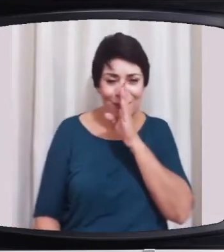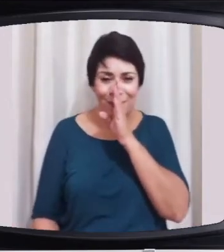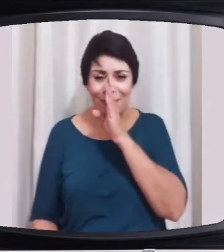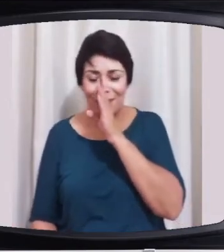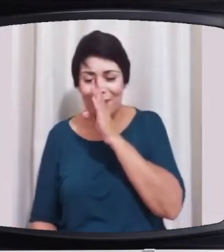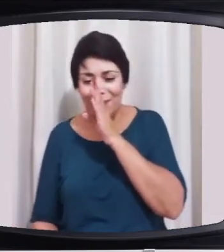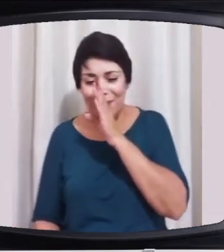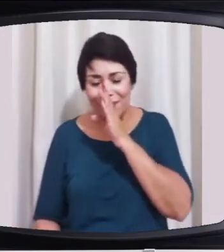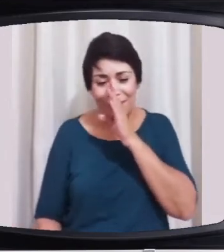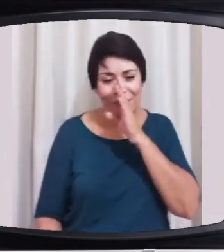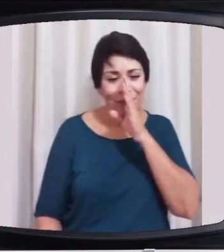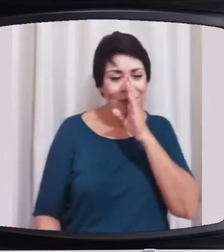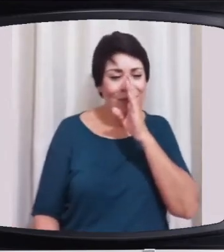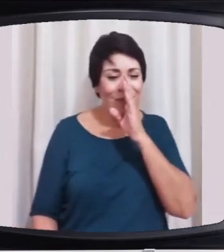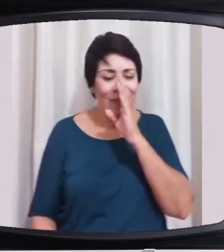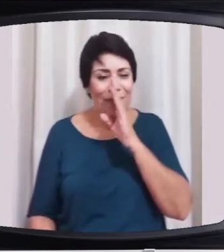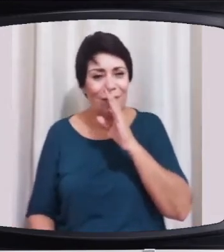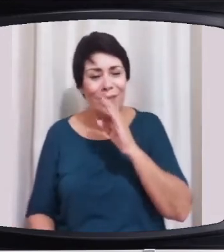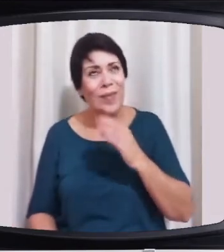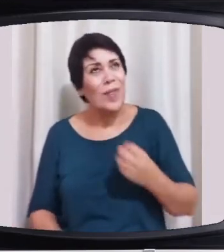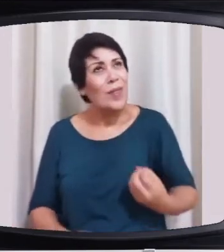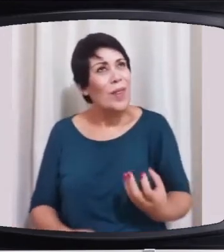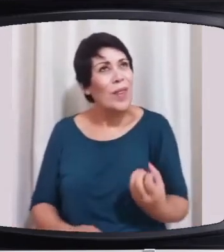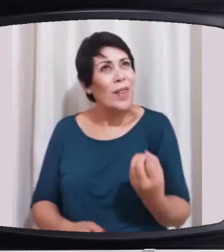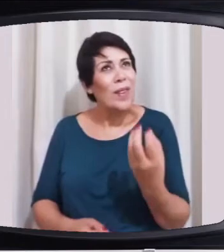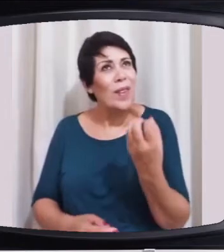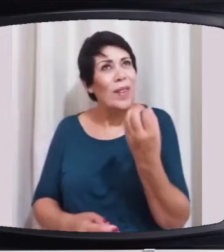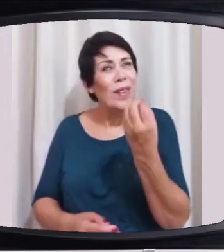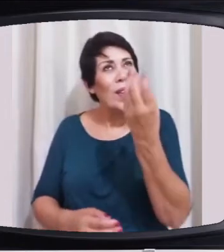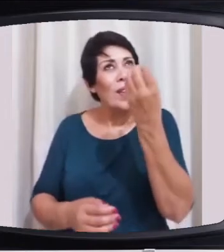pequeno astronauta nos mares da lua,